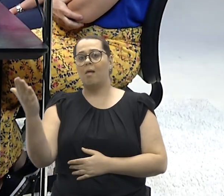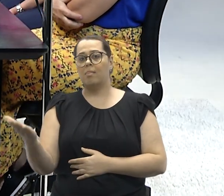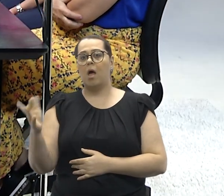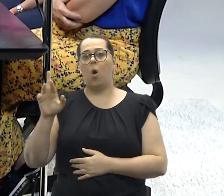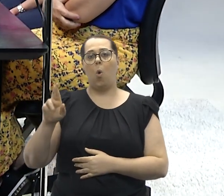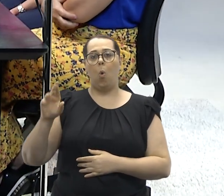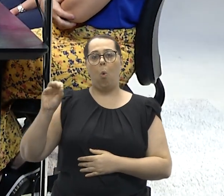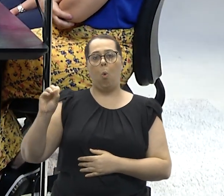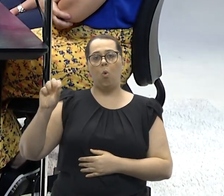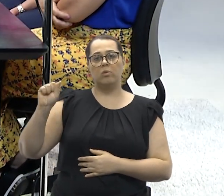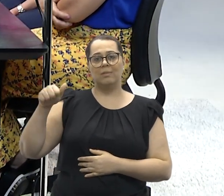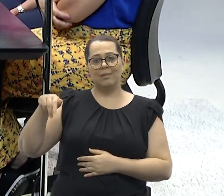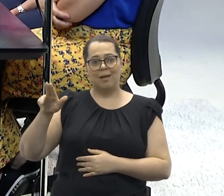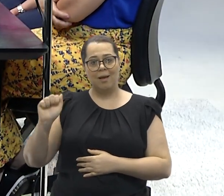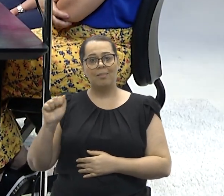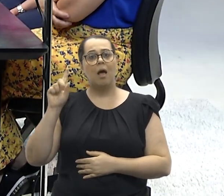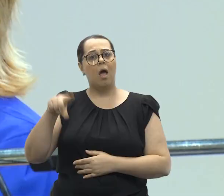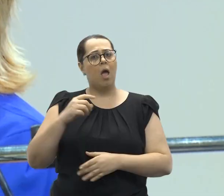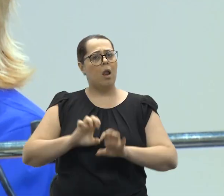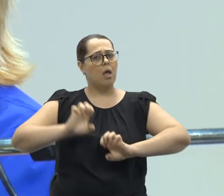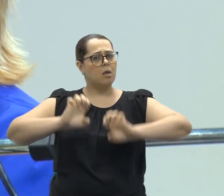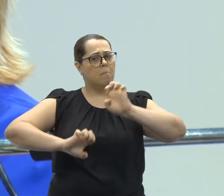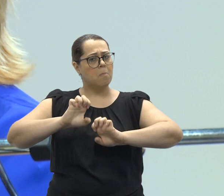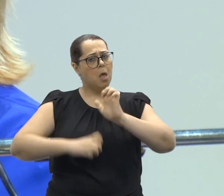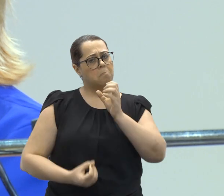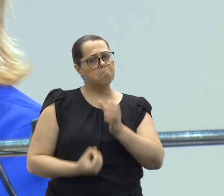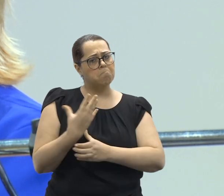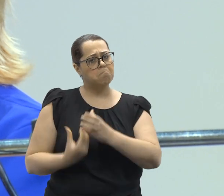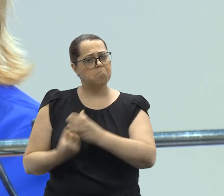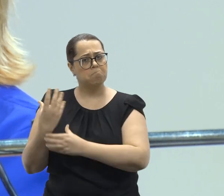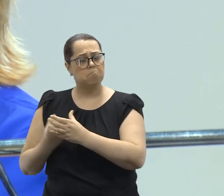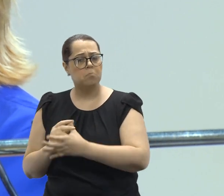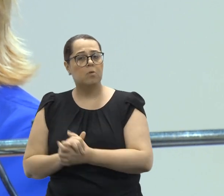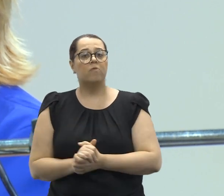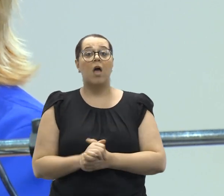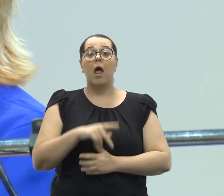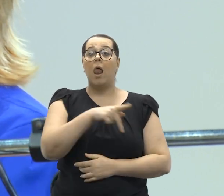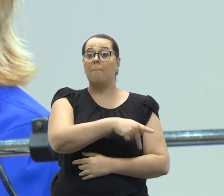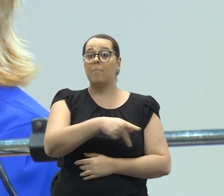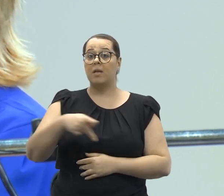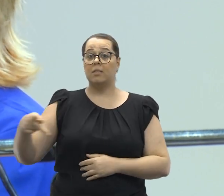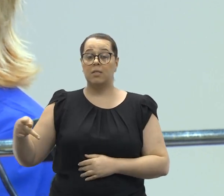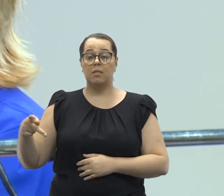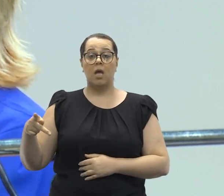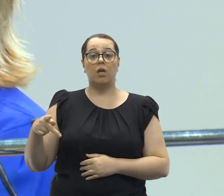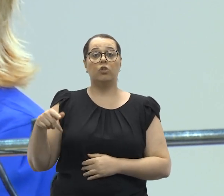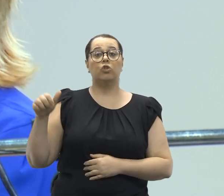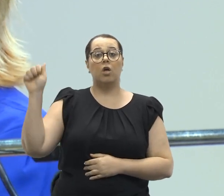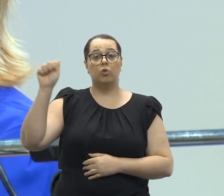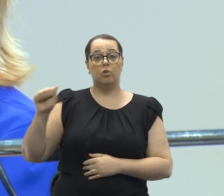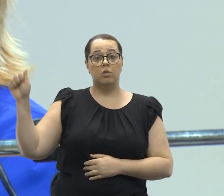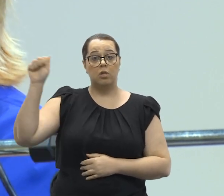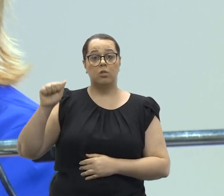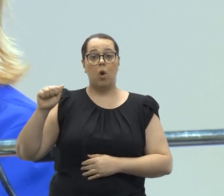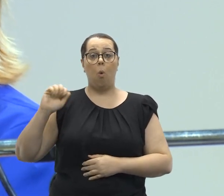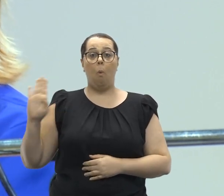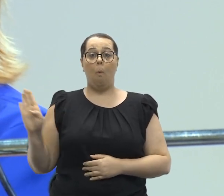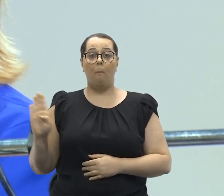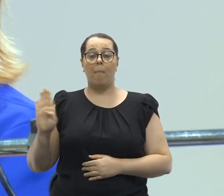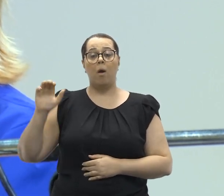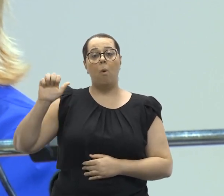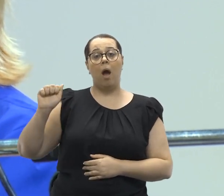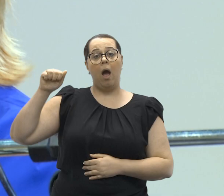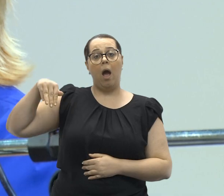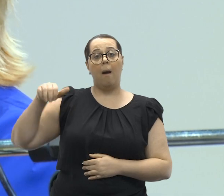é empreendedora, fundadora do coletivo Mulheres Empreendedoras, presidente do bairro Amambaí e também está